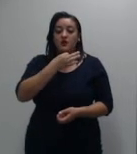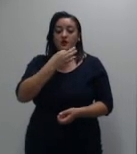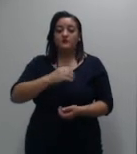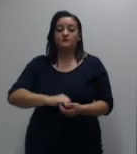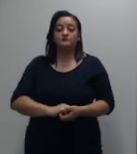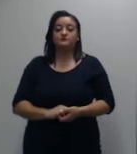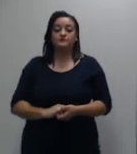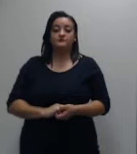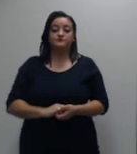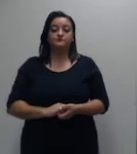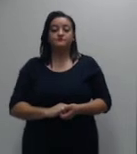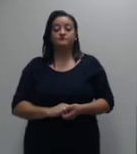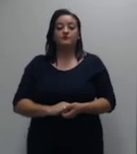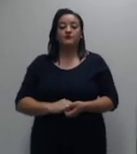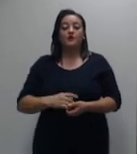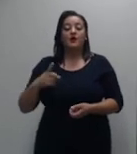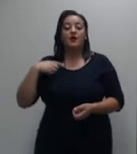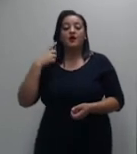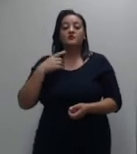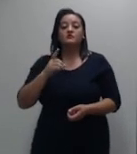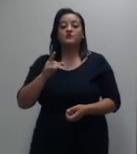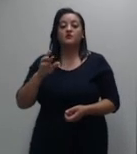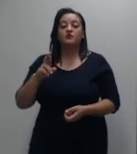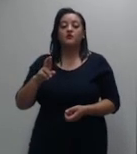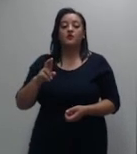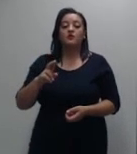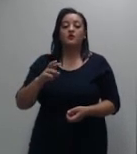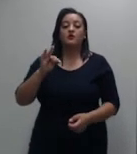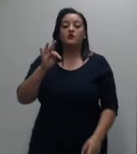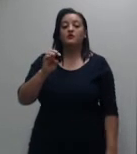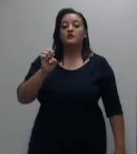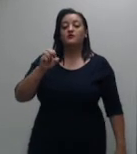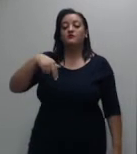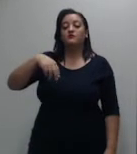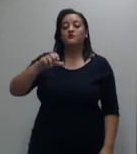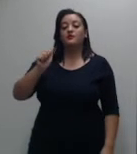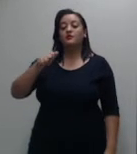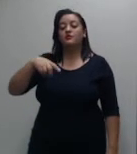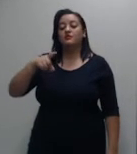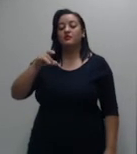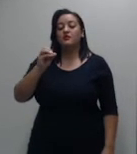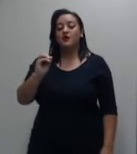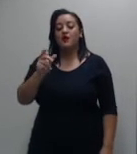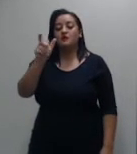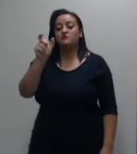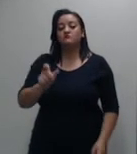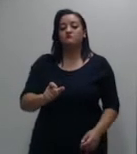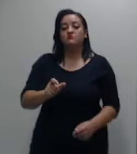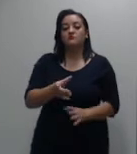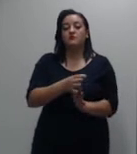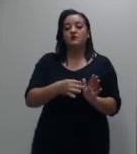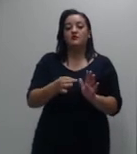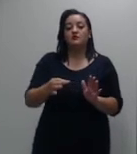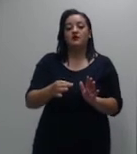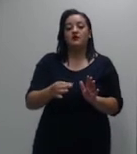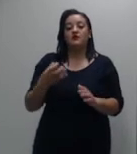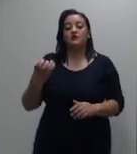do Dr Fernando Anselmo Rodrigues pela parte requerente